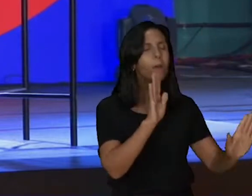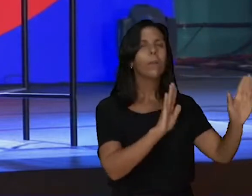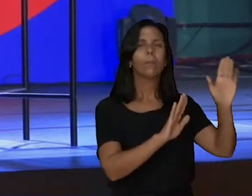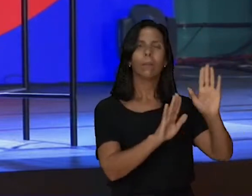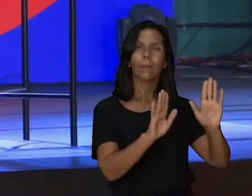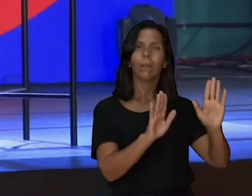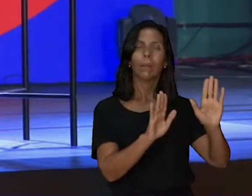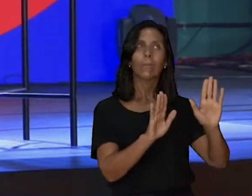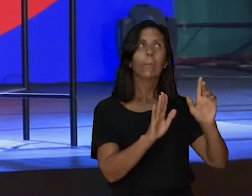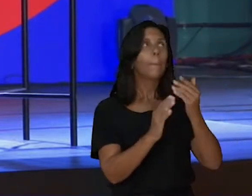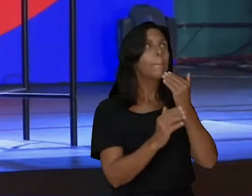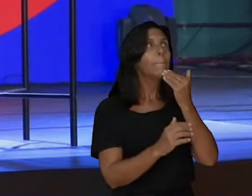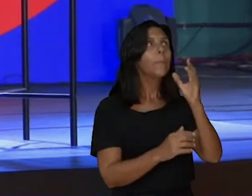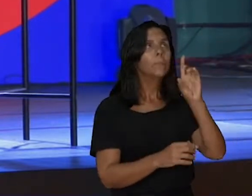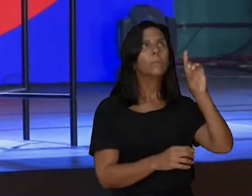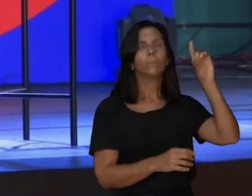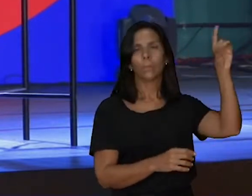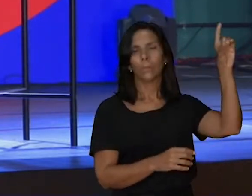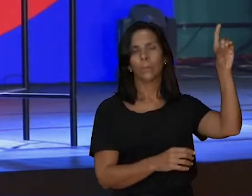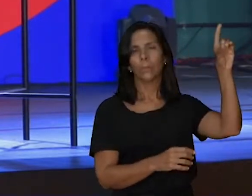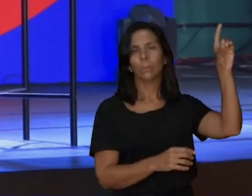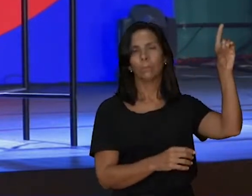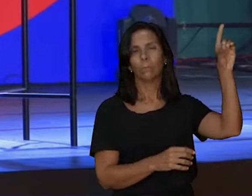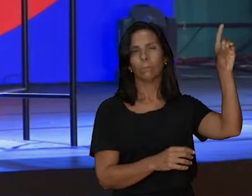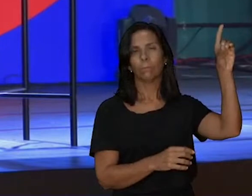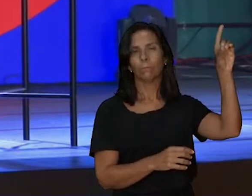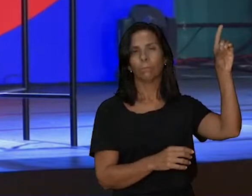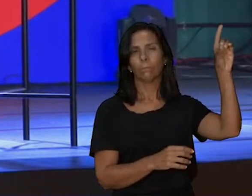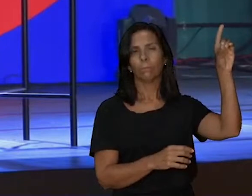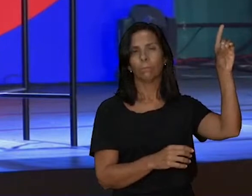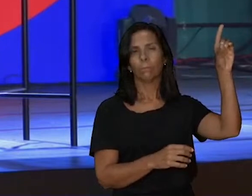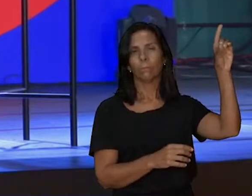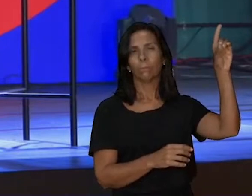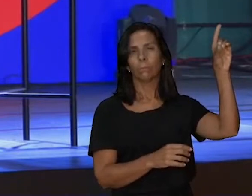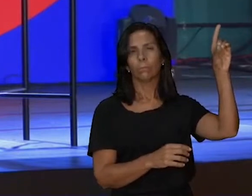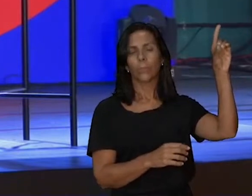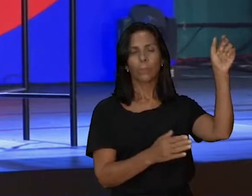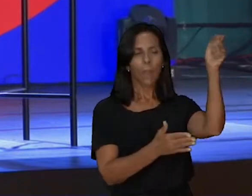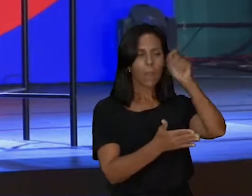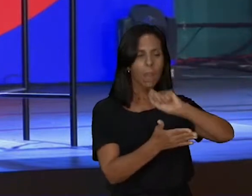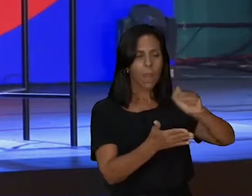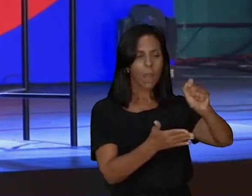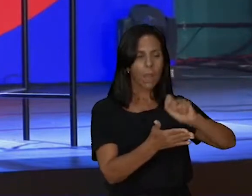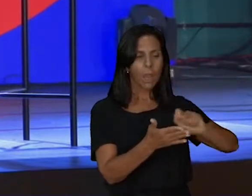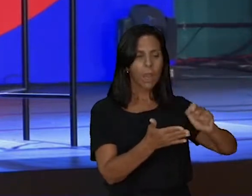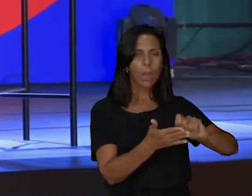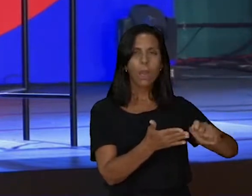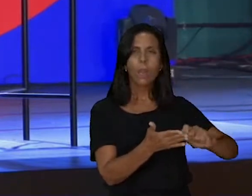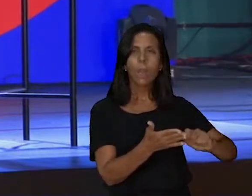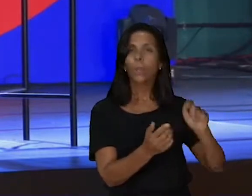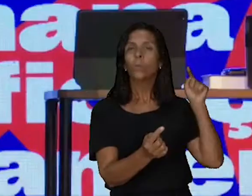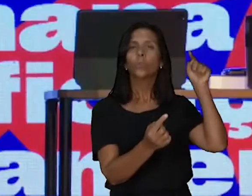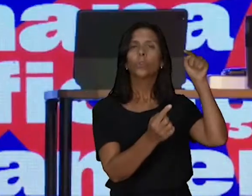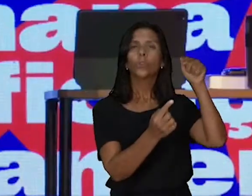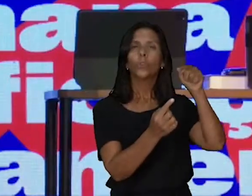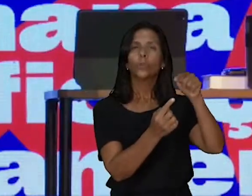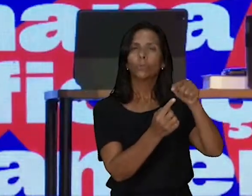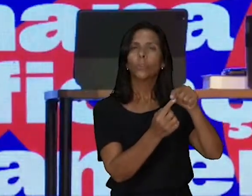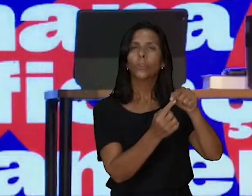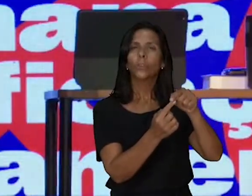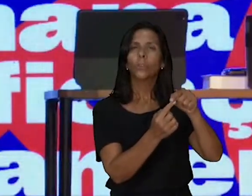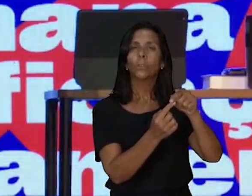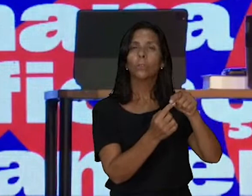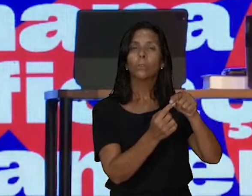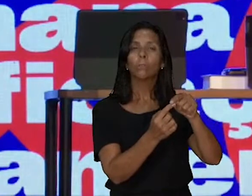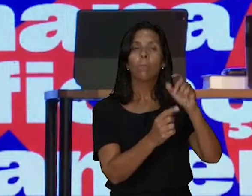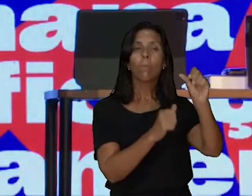ter composições que transformassem vidas e tocassem o coração do Pai. As